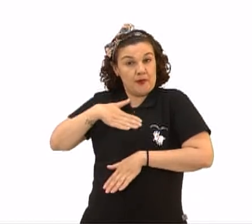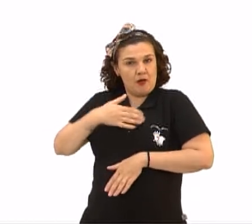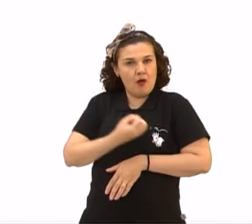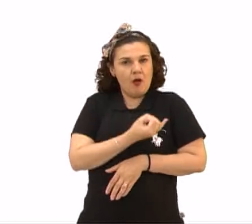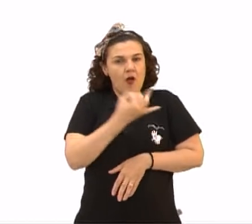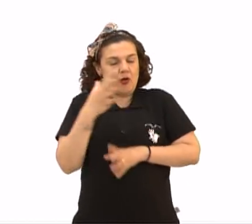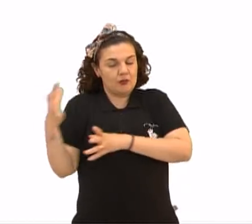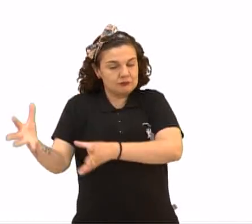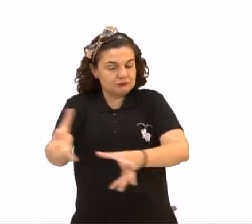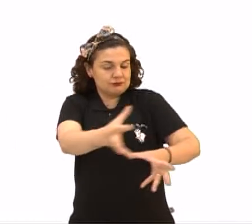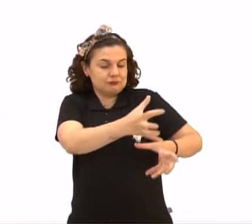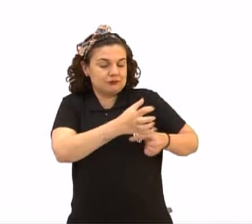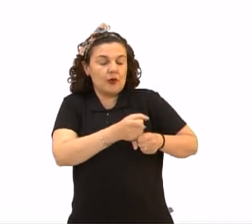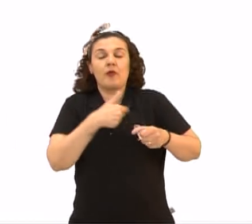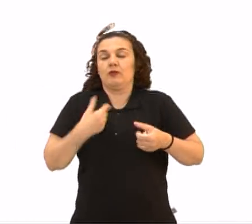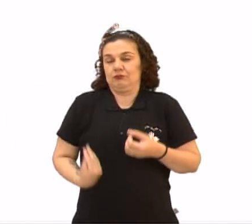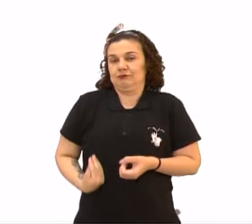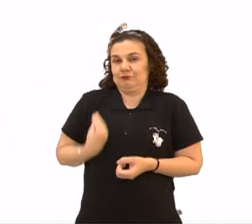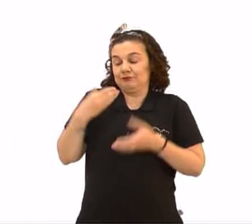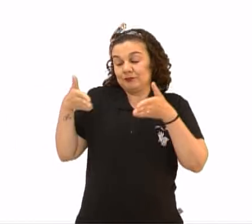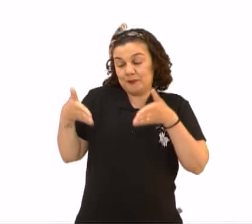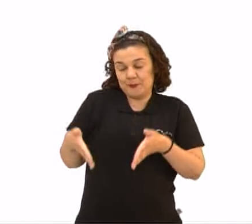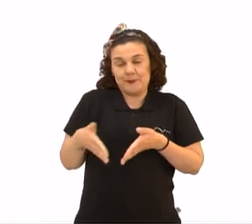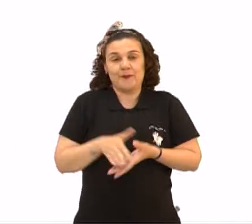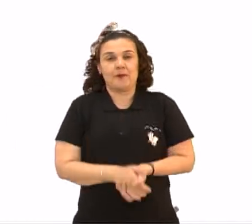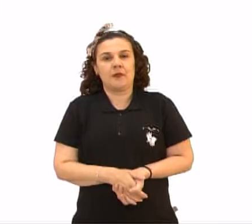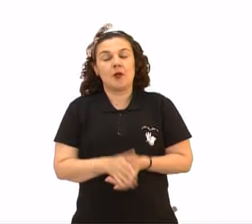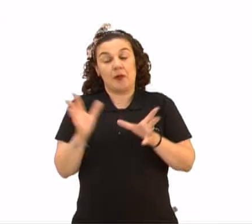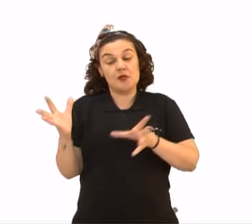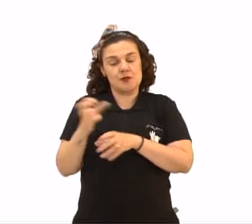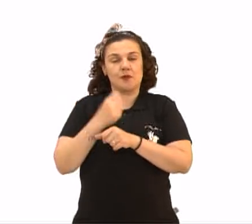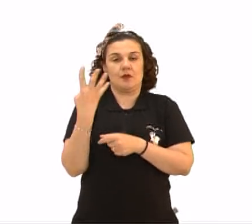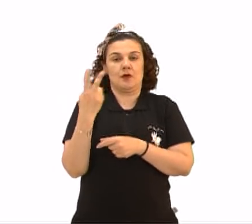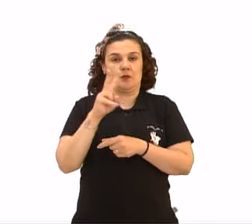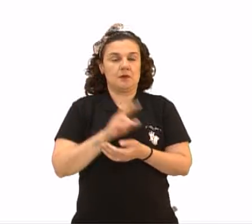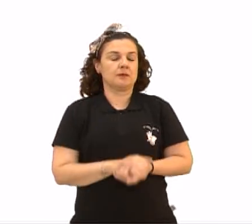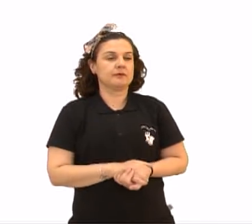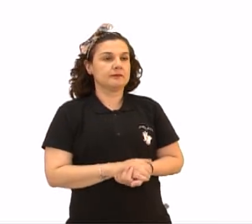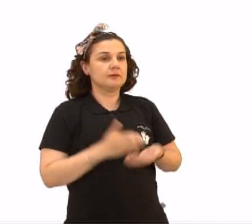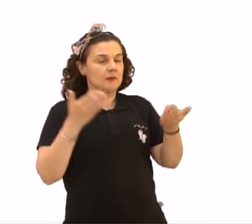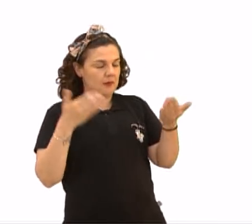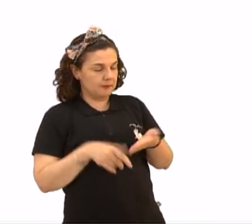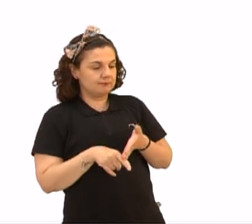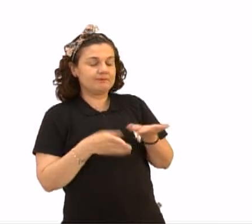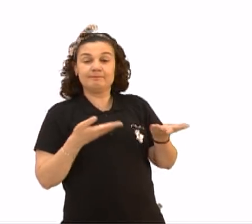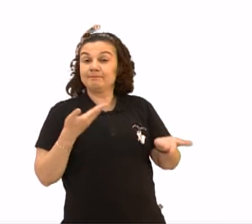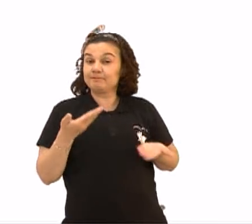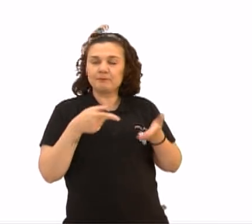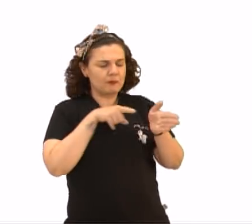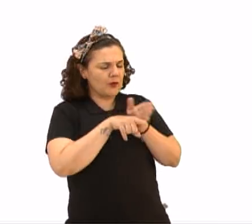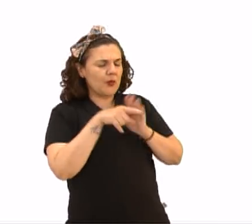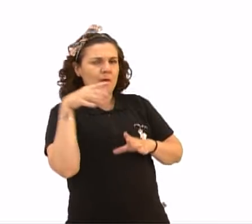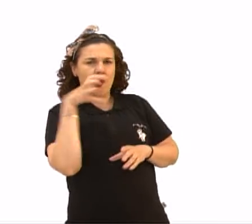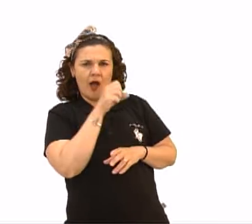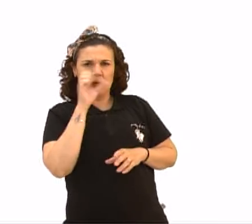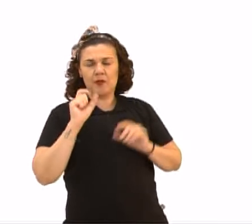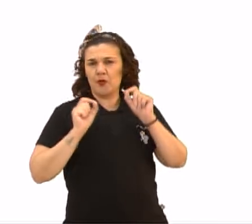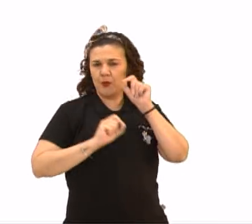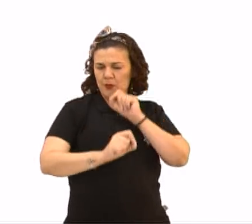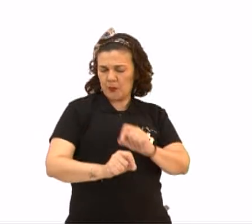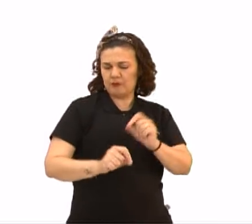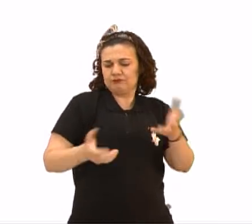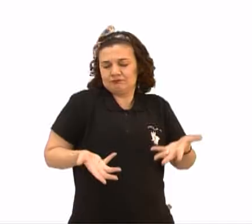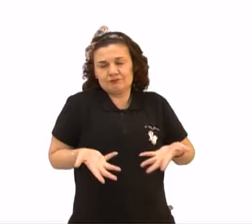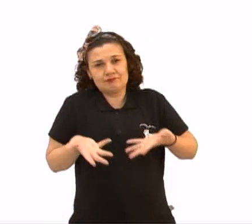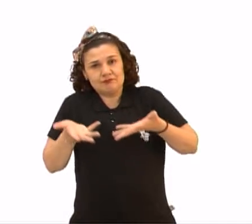algumas que foram coletâneas que eu participei, assim, legal. né, mas no total foram 42. Então temos umas pequenas perguntas aqui que vamos estar realizando com